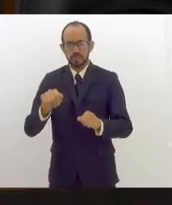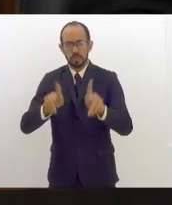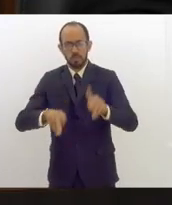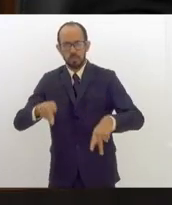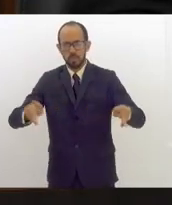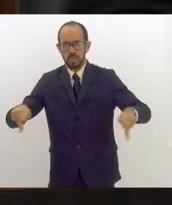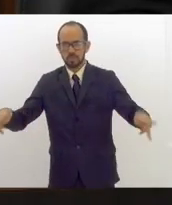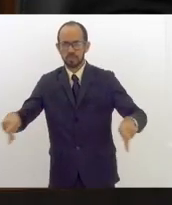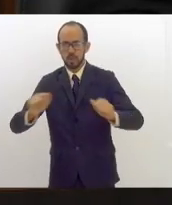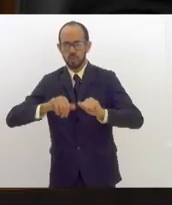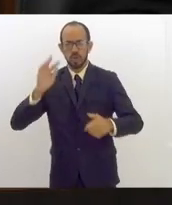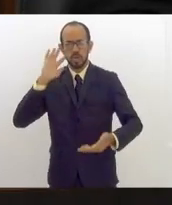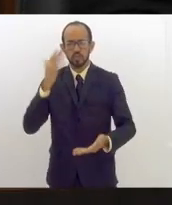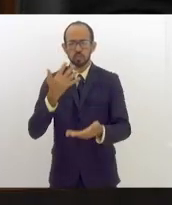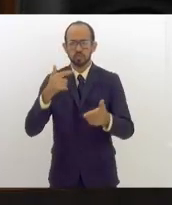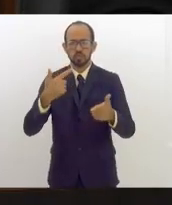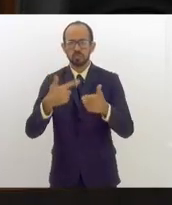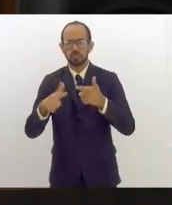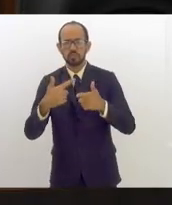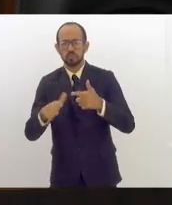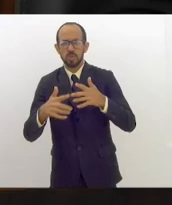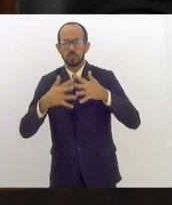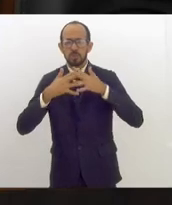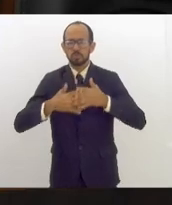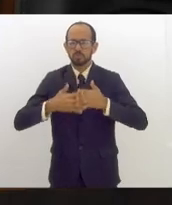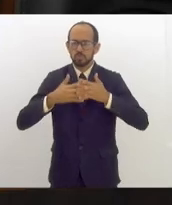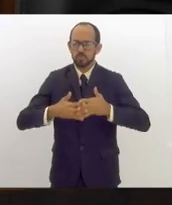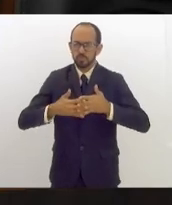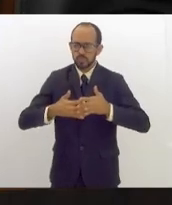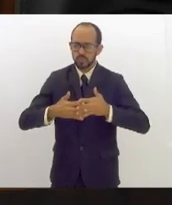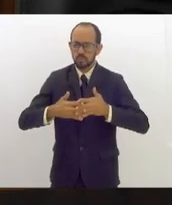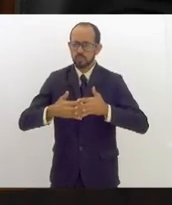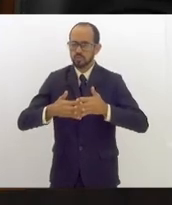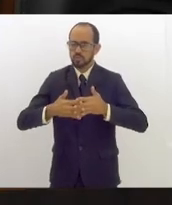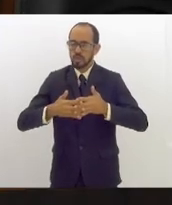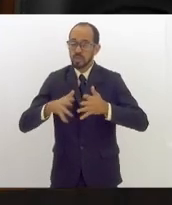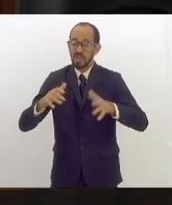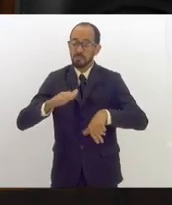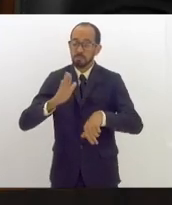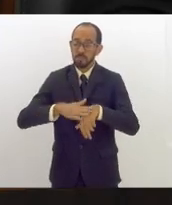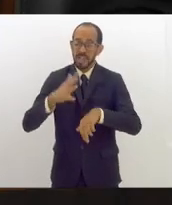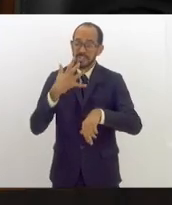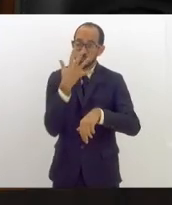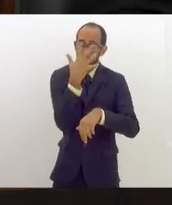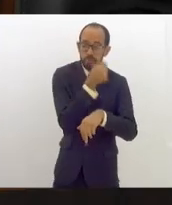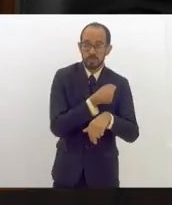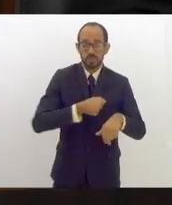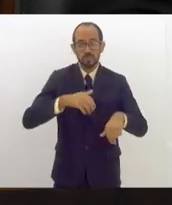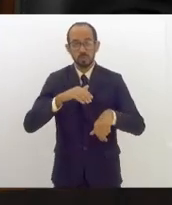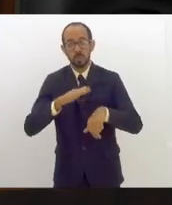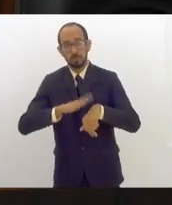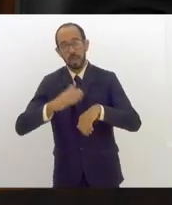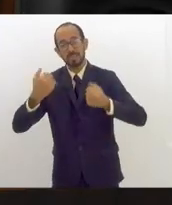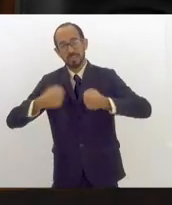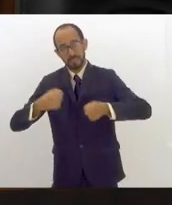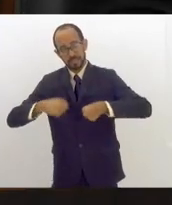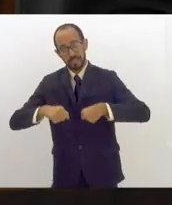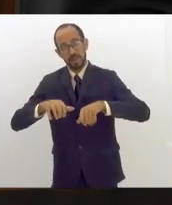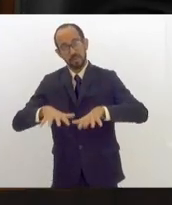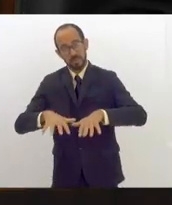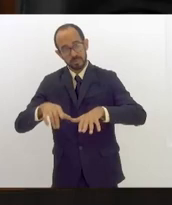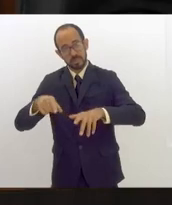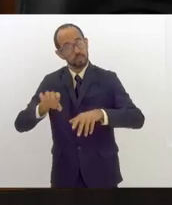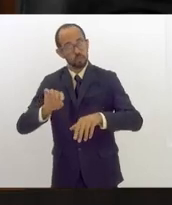resolução de conflitos nada mais lindo nada mais necessário que isso é isso que